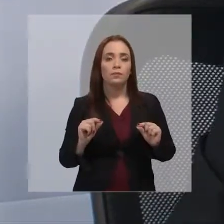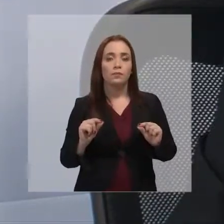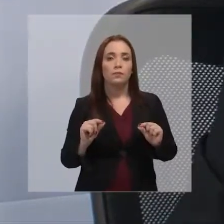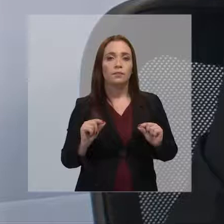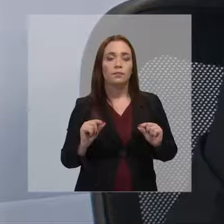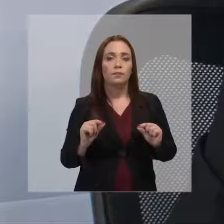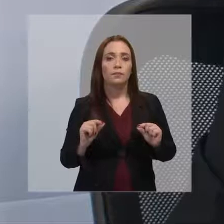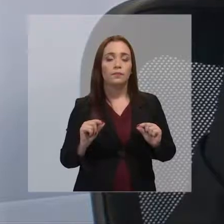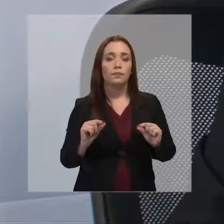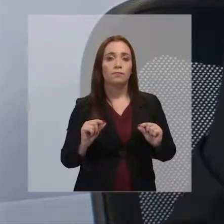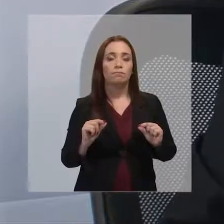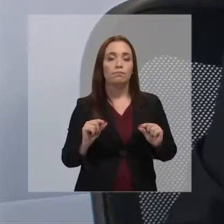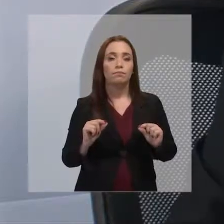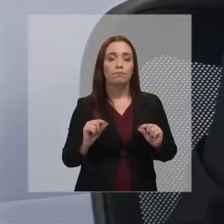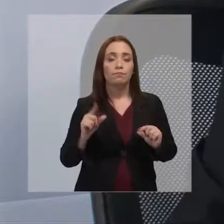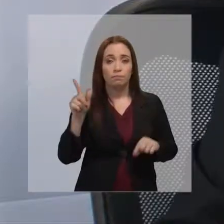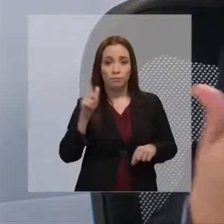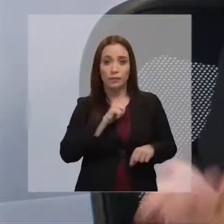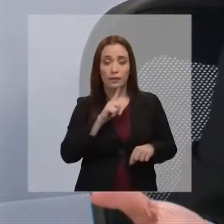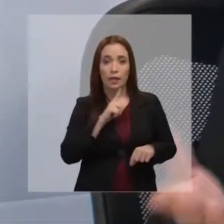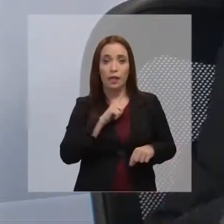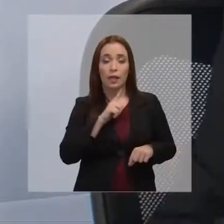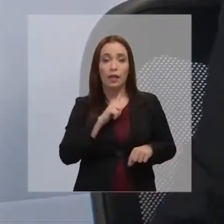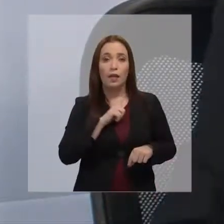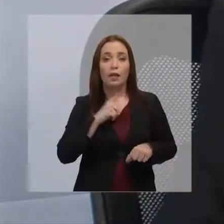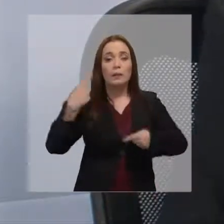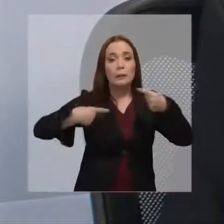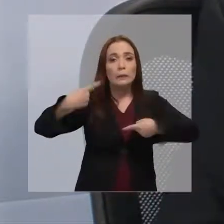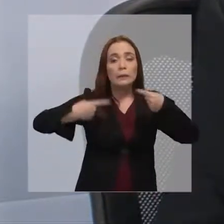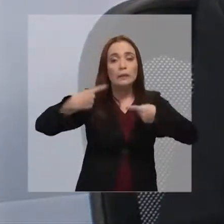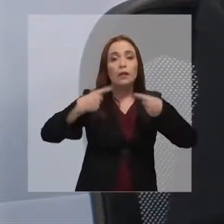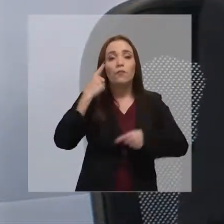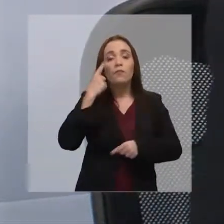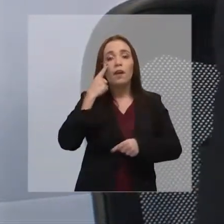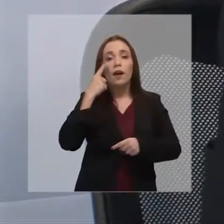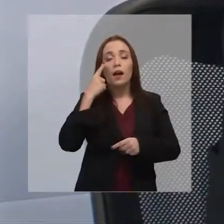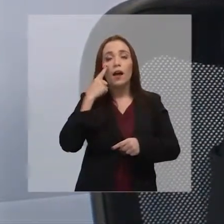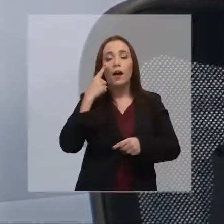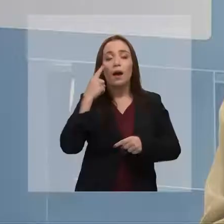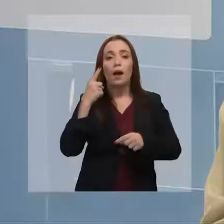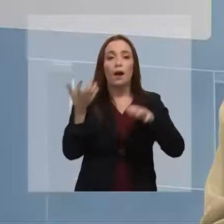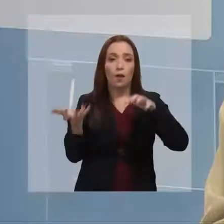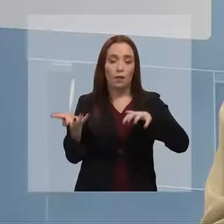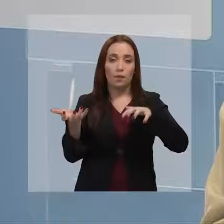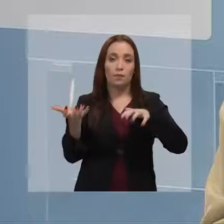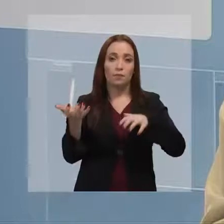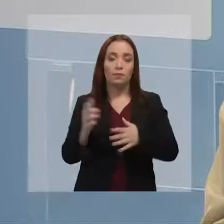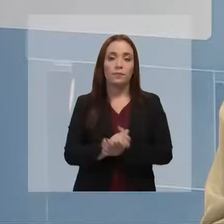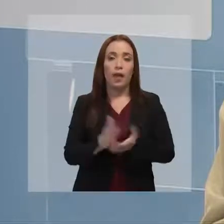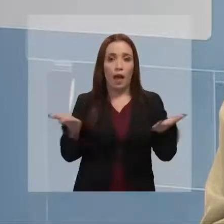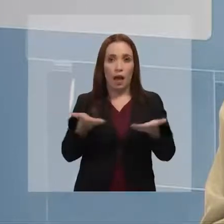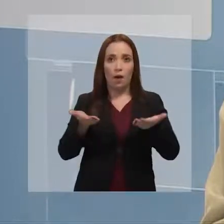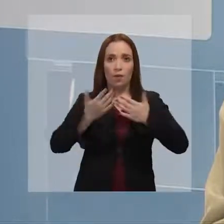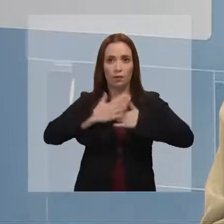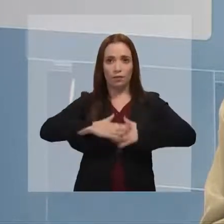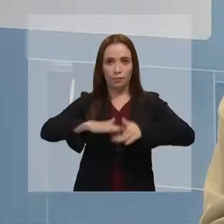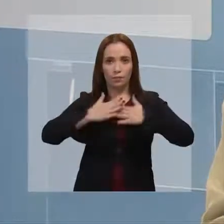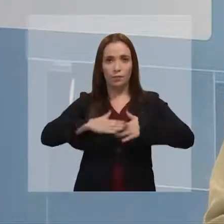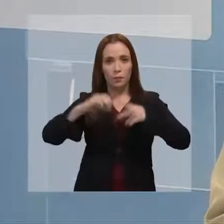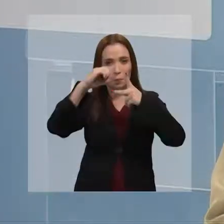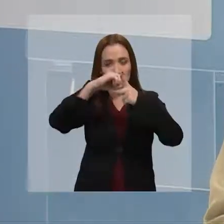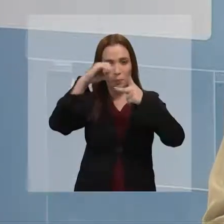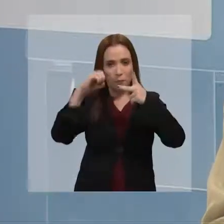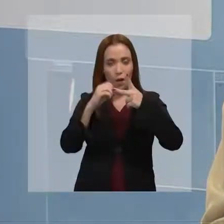vai ver quem que cansa primeiro, ele ou os parlamentares da Câmara Federal. Nós vamos para um rápido intervalo do